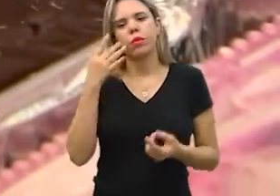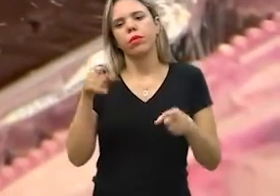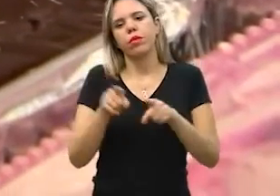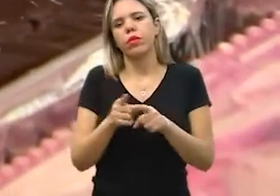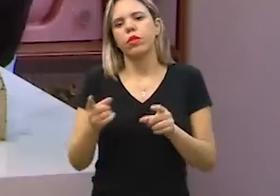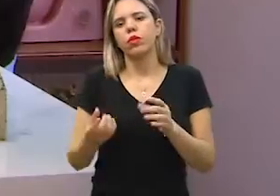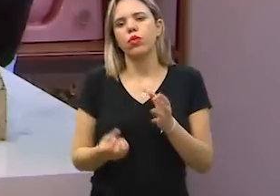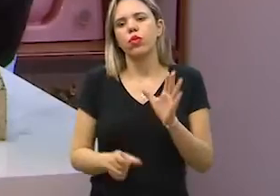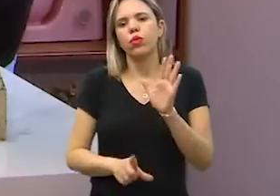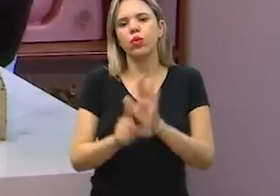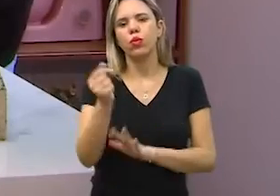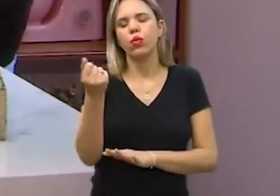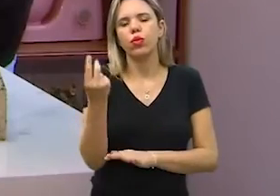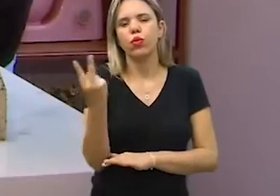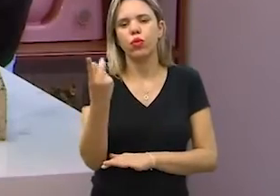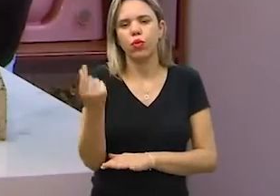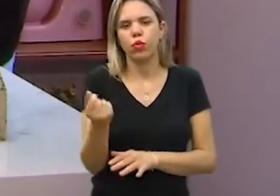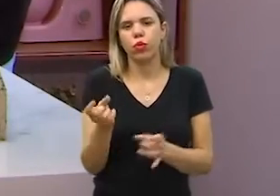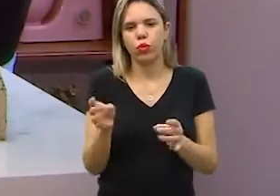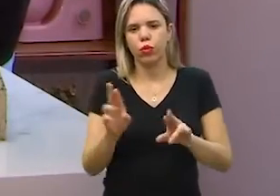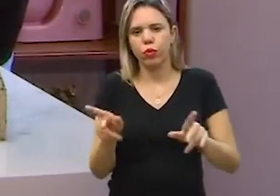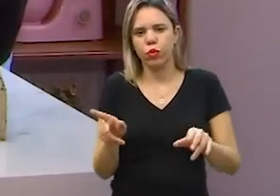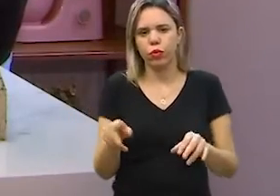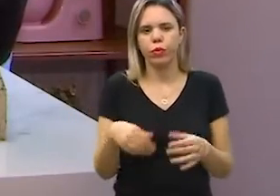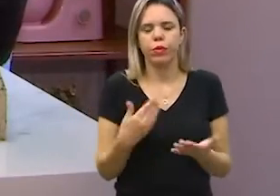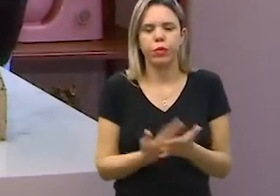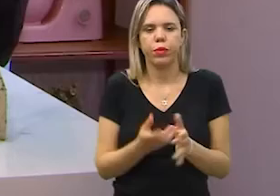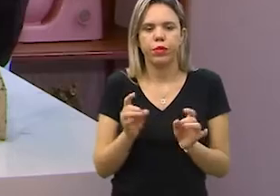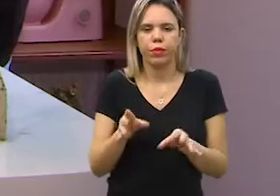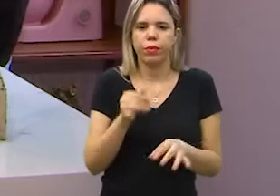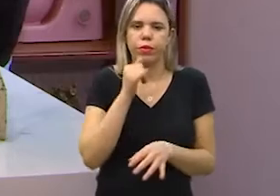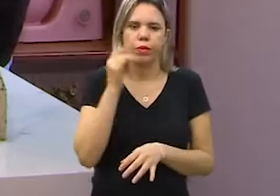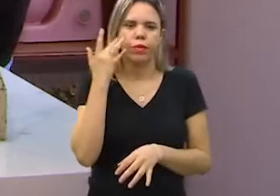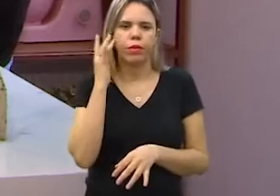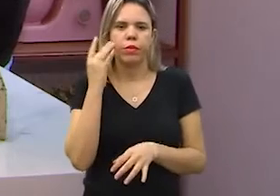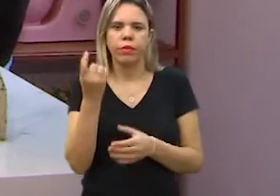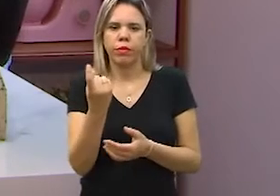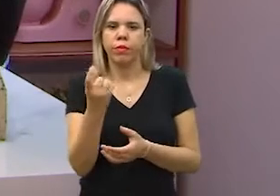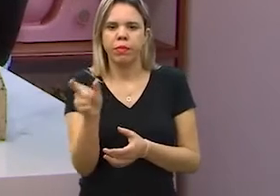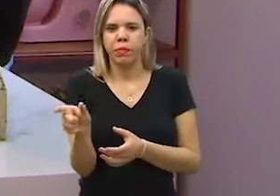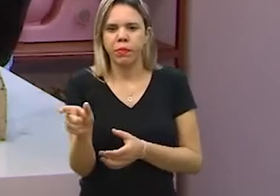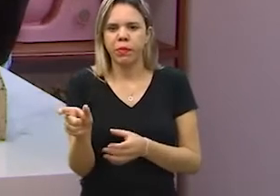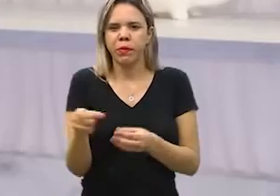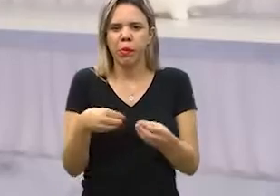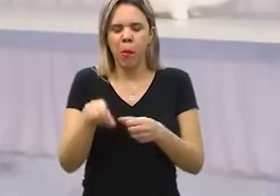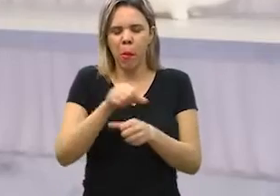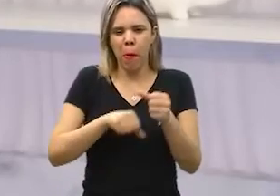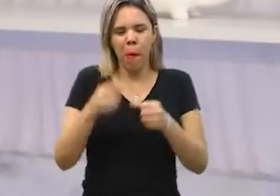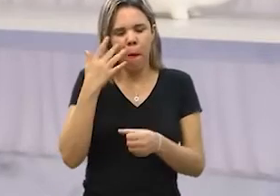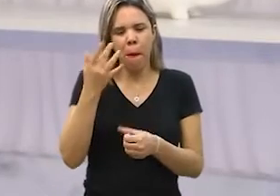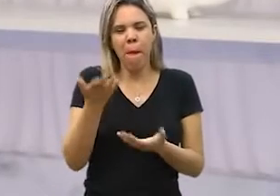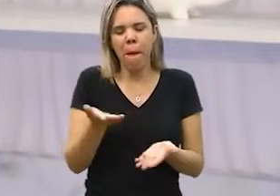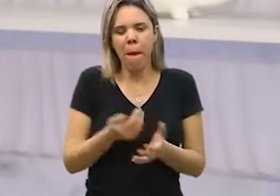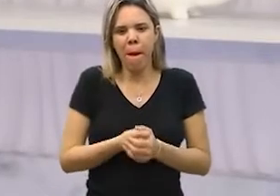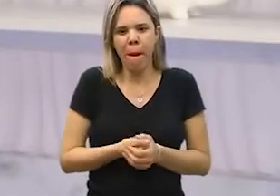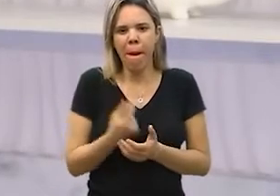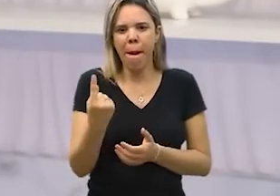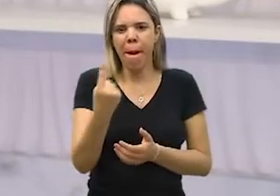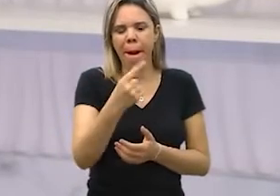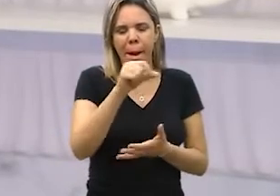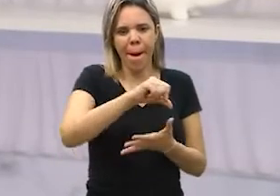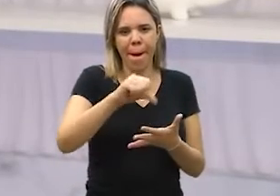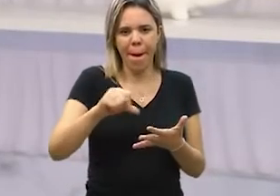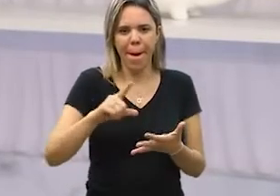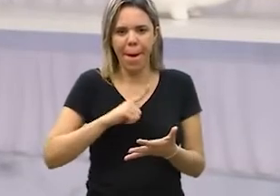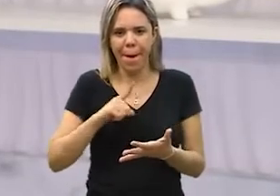também o custo, até mesmo na hora de vender uma unidade daquela, também muda? Muda, porque